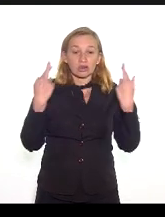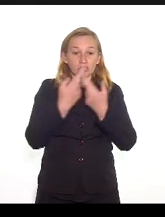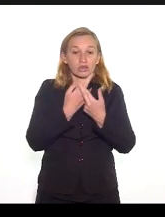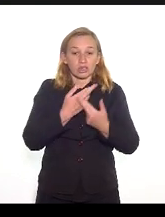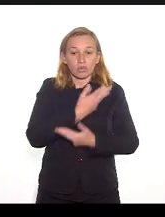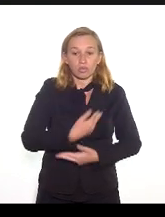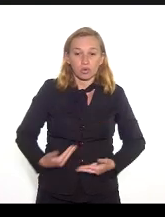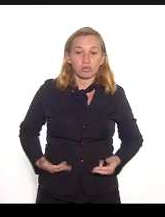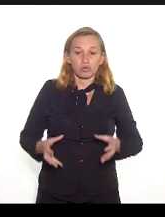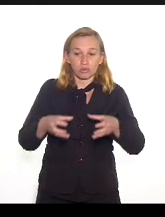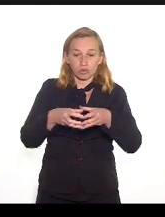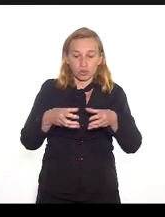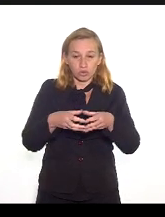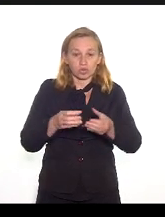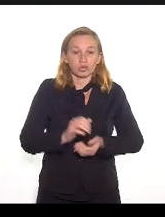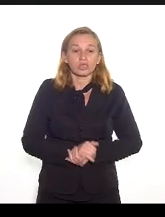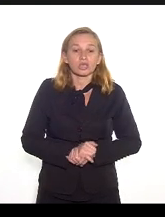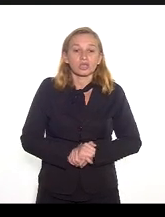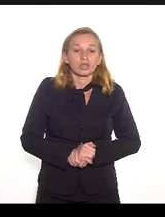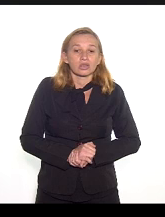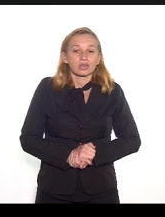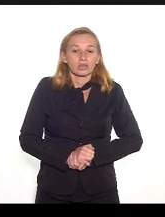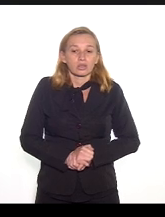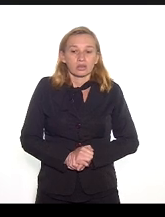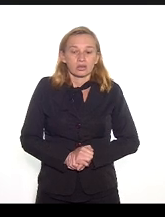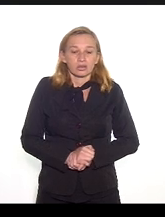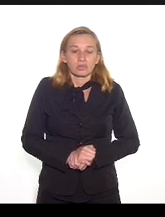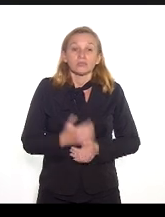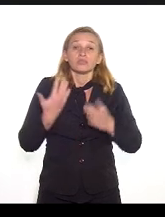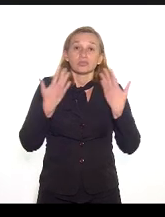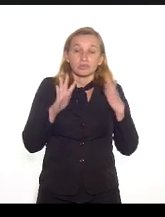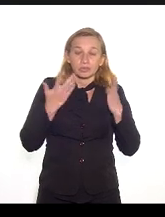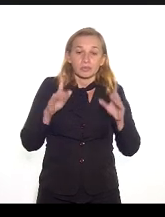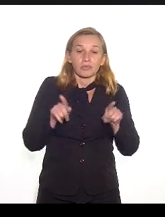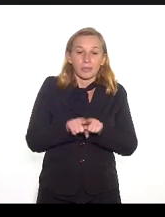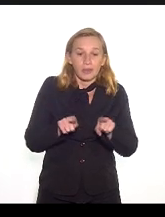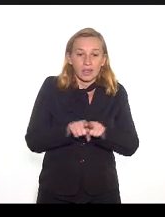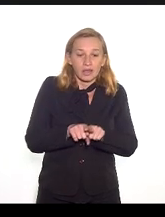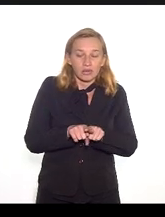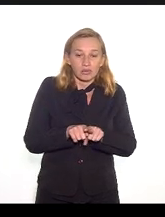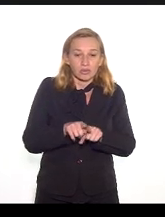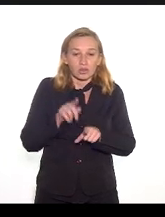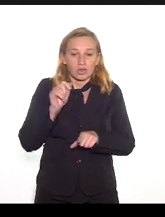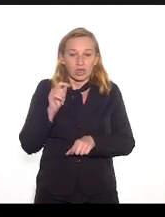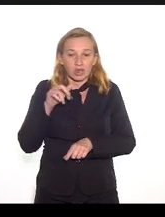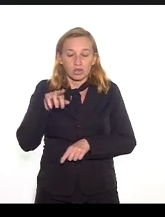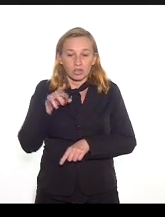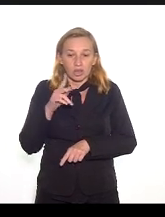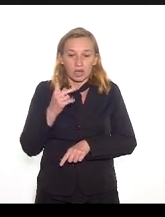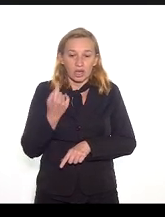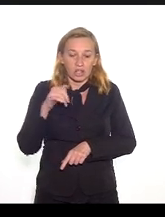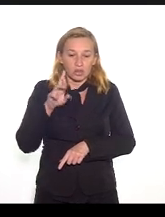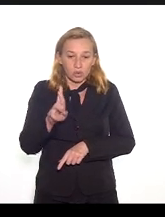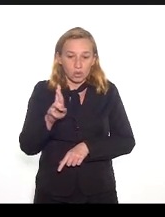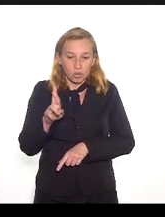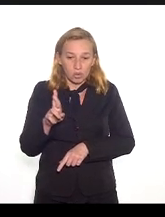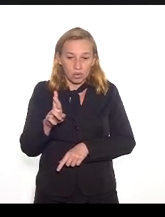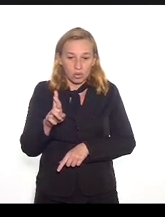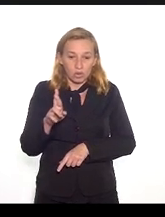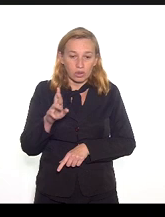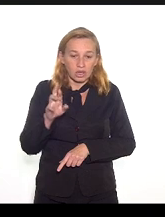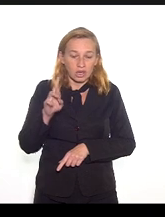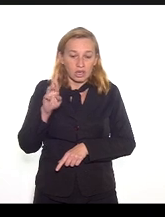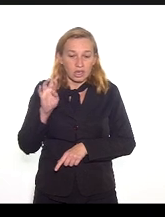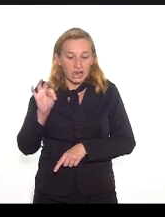pública conjunta, tá? Trazer aqui, tá, os parabéns também do magnífico reitor, professor Ricardo Lodi, por essa